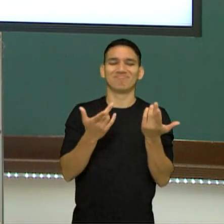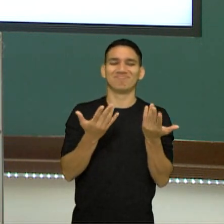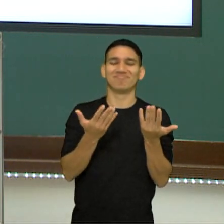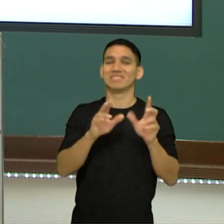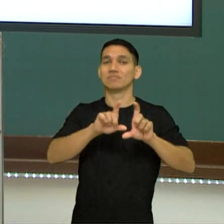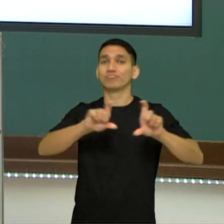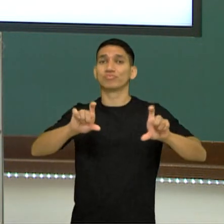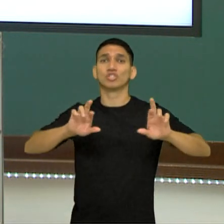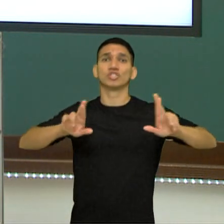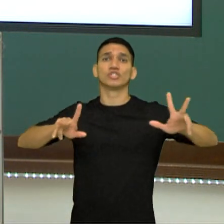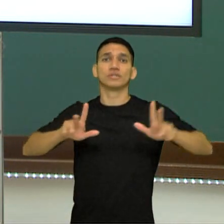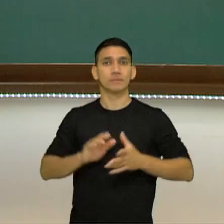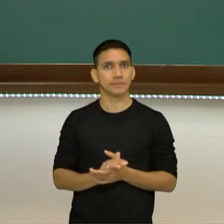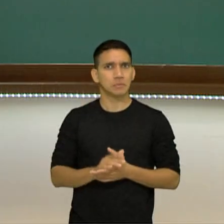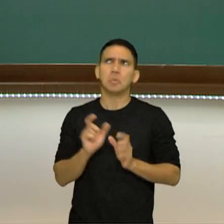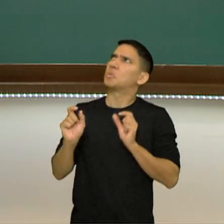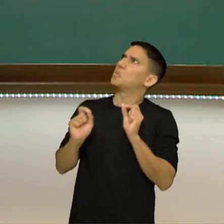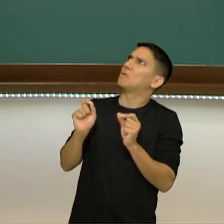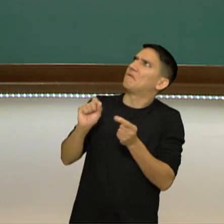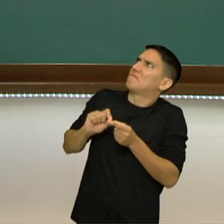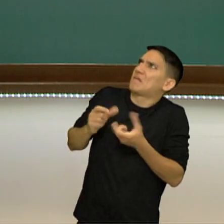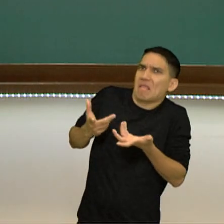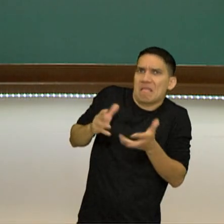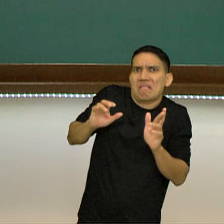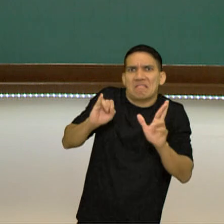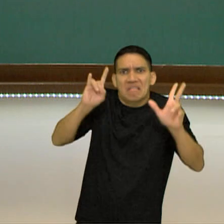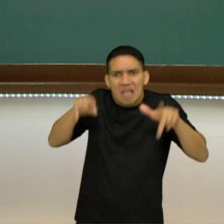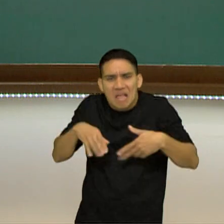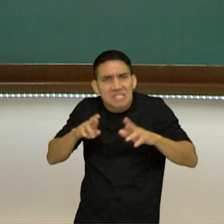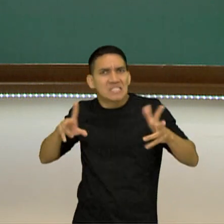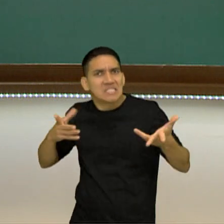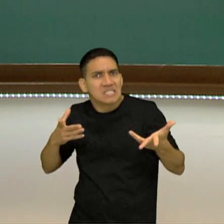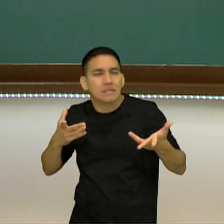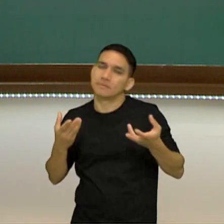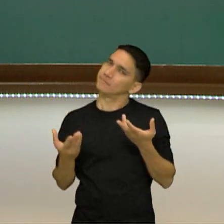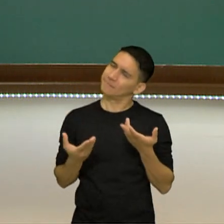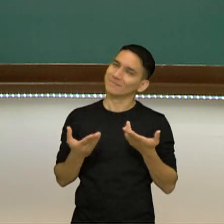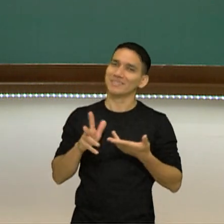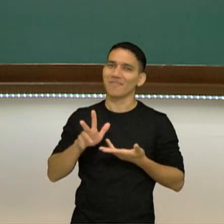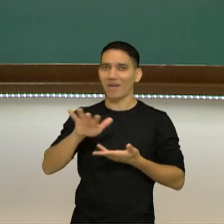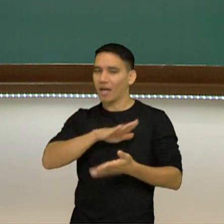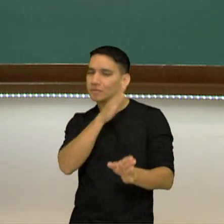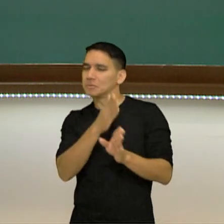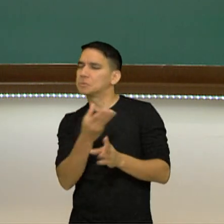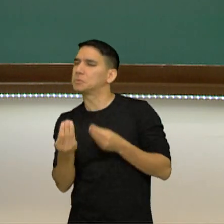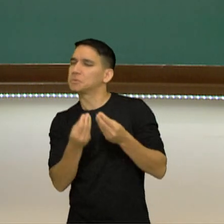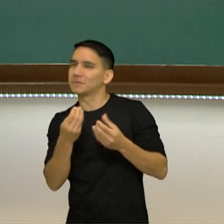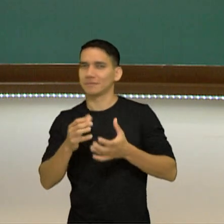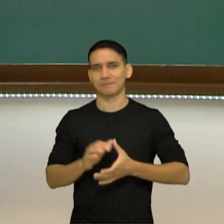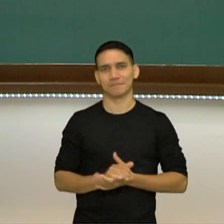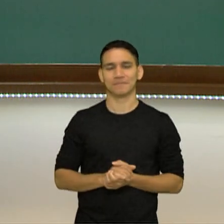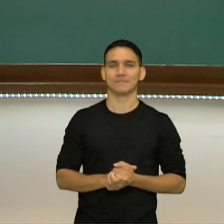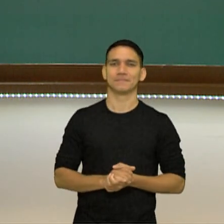semelhantes e o que que eu faço sistemas não fornecer merece vamos descobrir